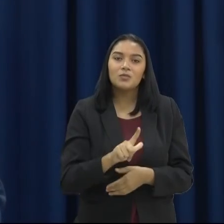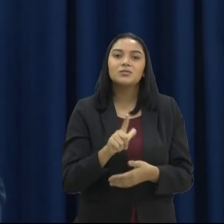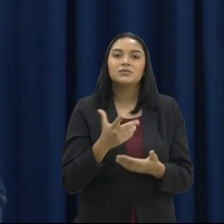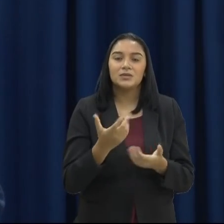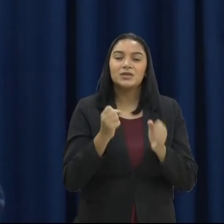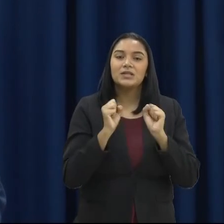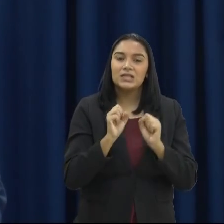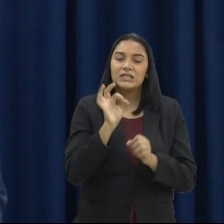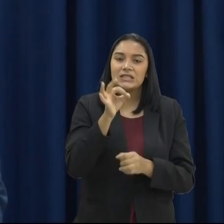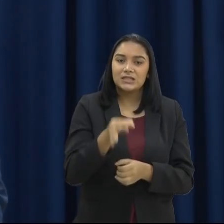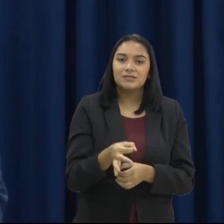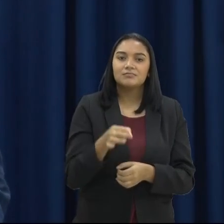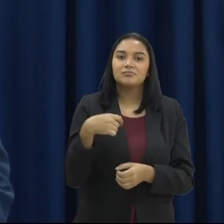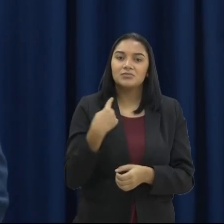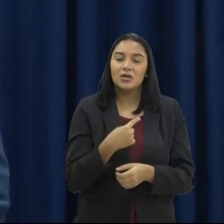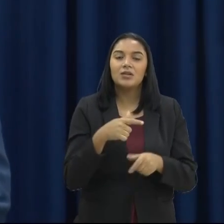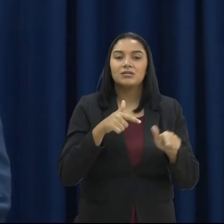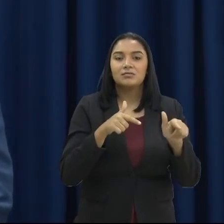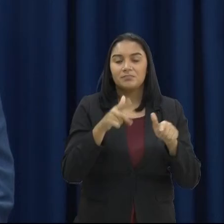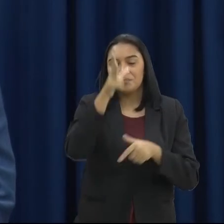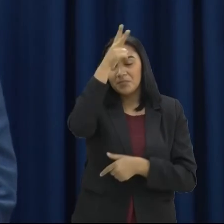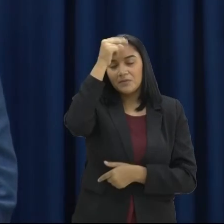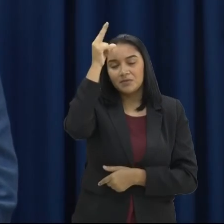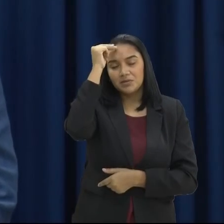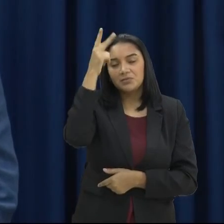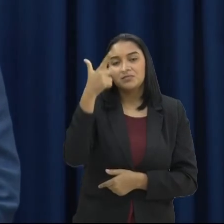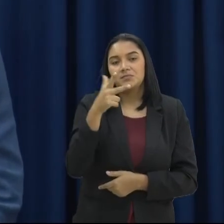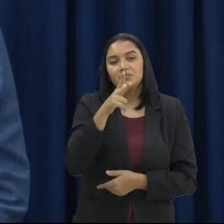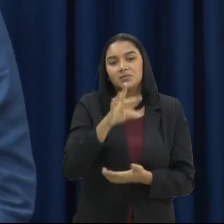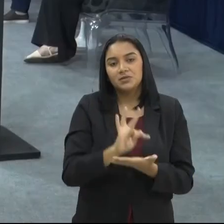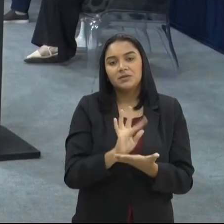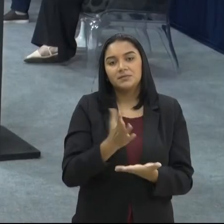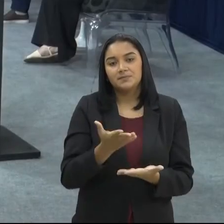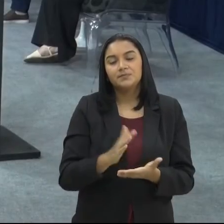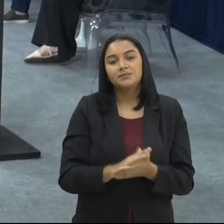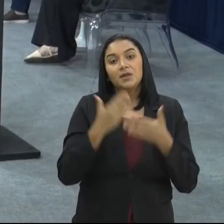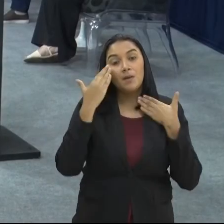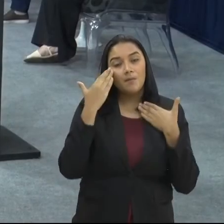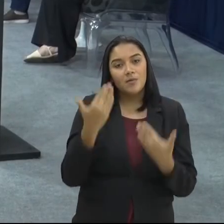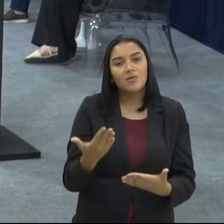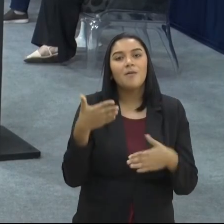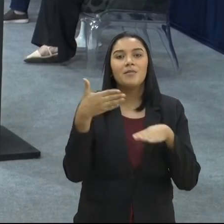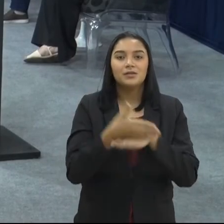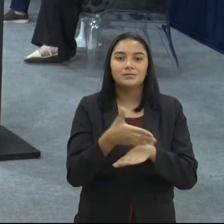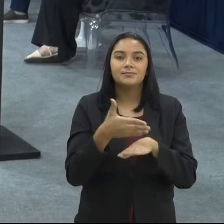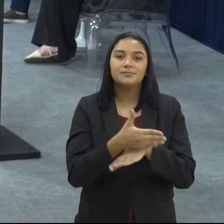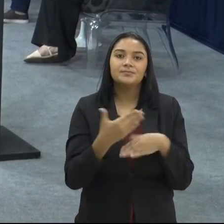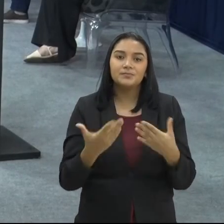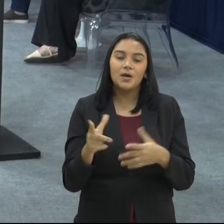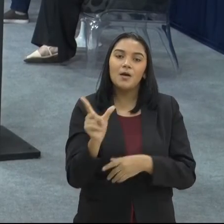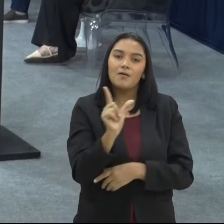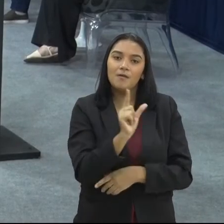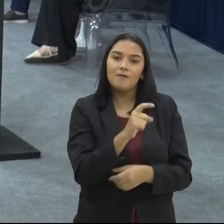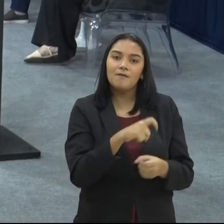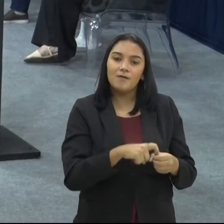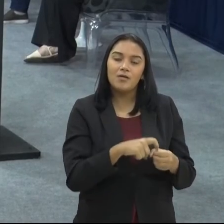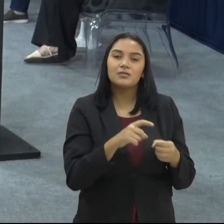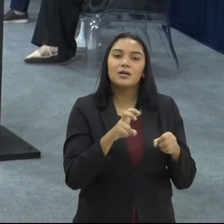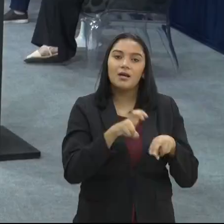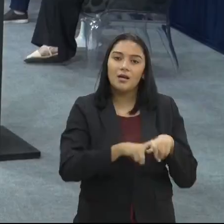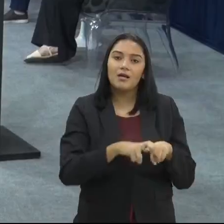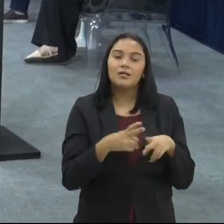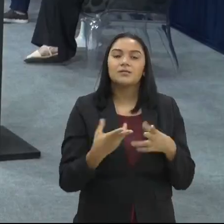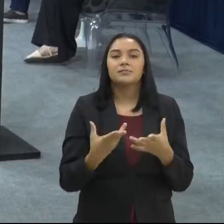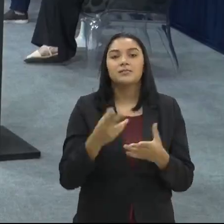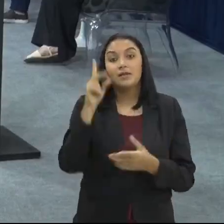ter certeza que vamos fazer na Prefeitura de Teresina. Sim, candidato, muito obrigado pela sua participação. Pode retornar à sua cadeira, lembrando